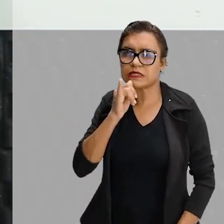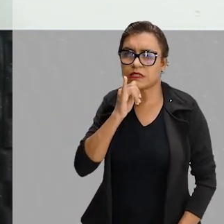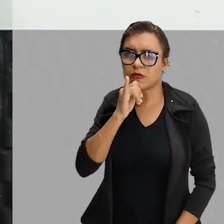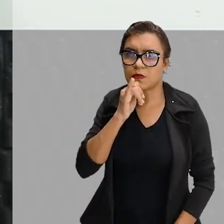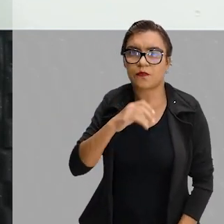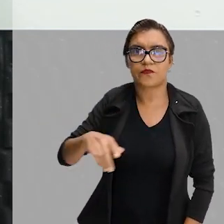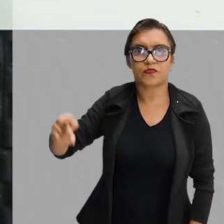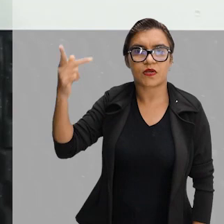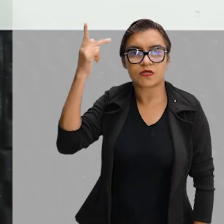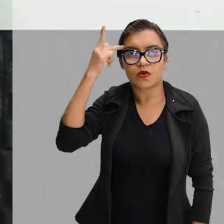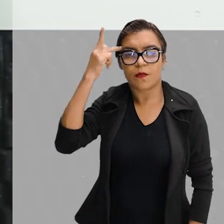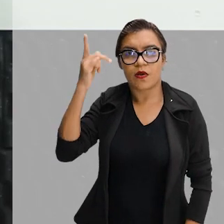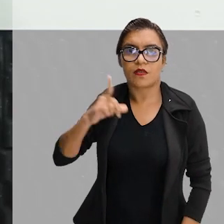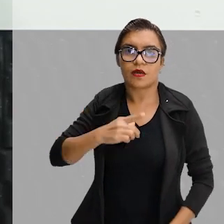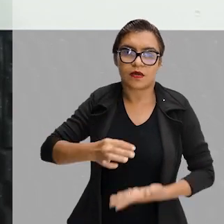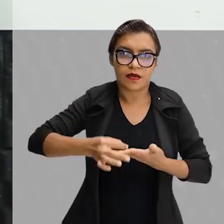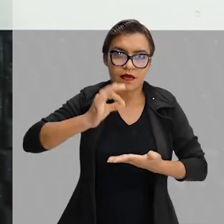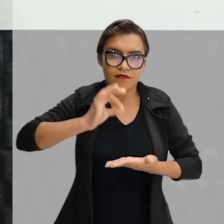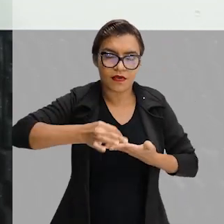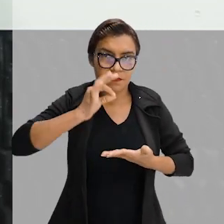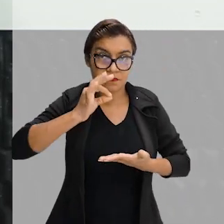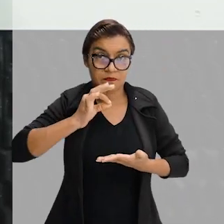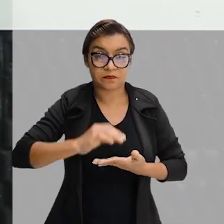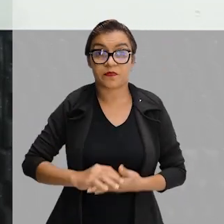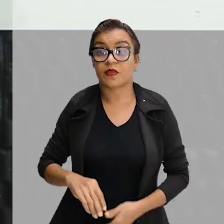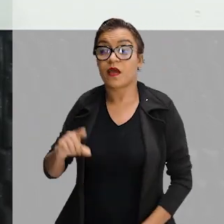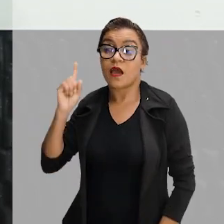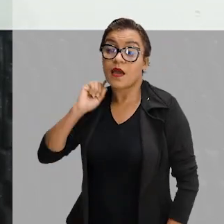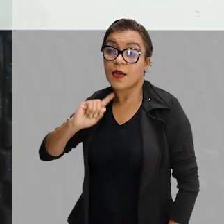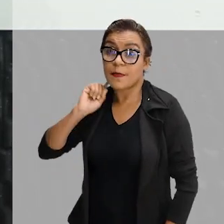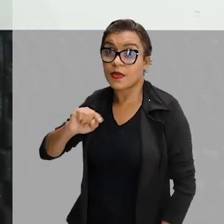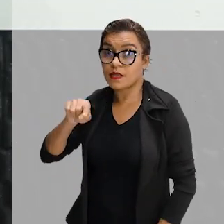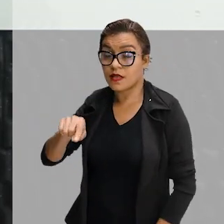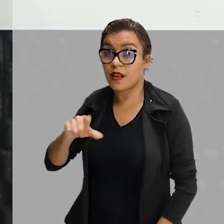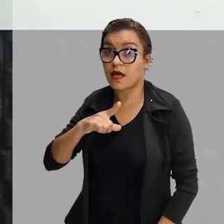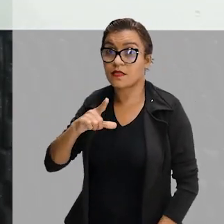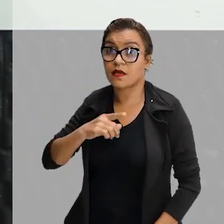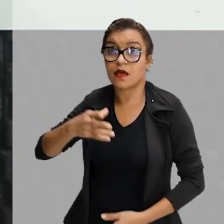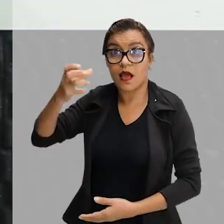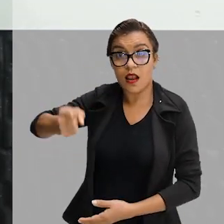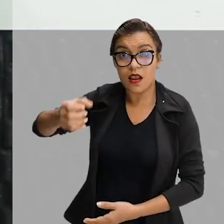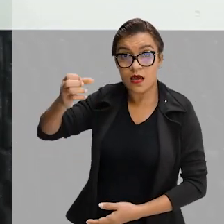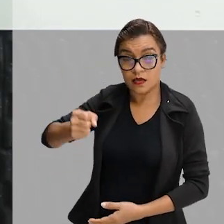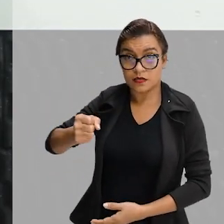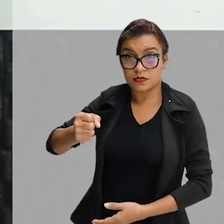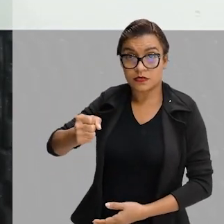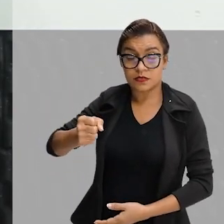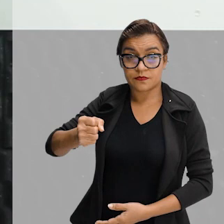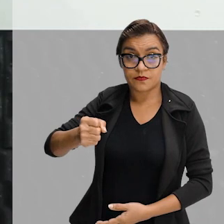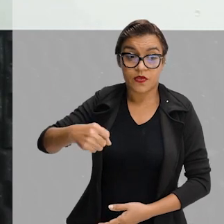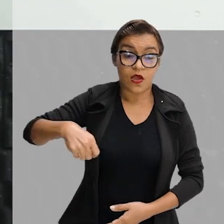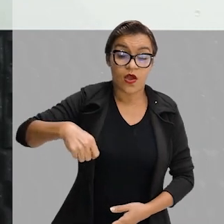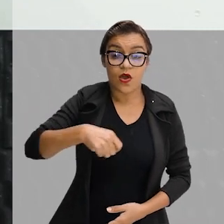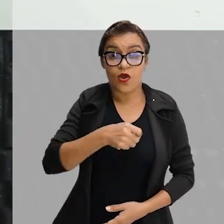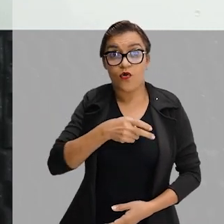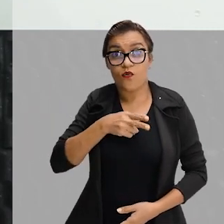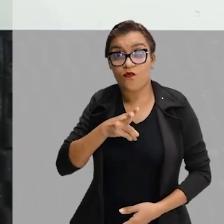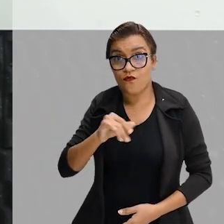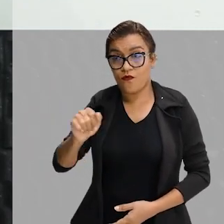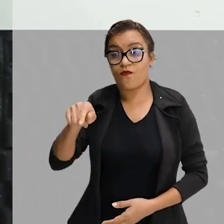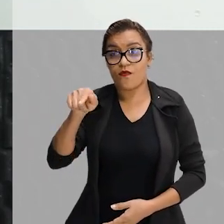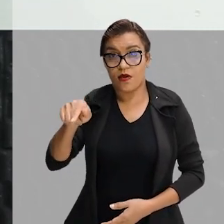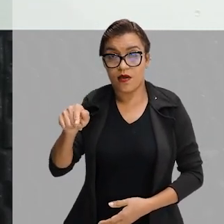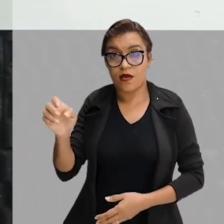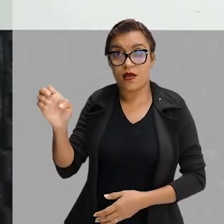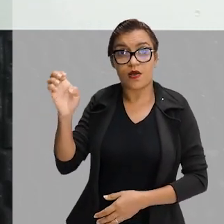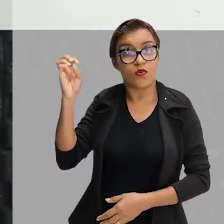em Minas o leite, certo? Quando eu vou para o Maranhão, eu venho para o Maranhão, estou